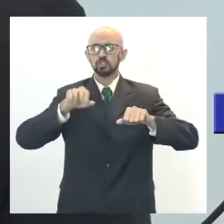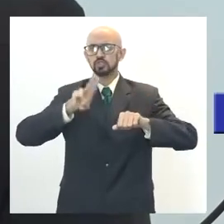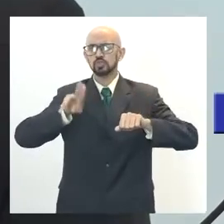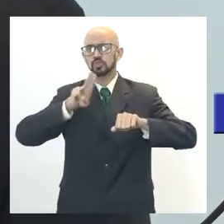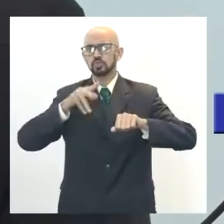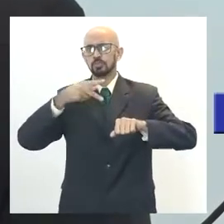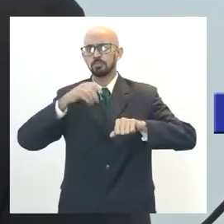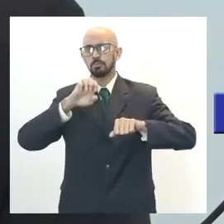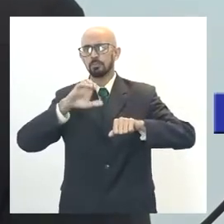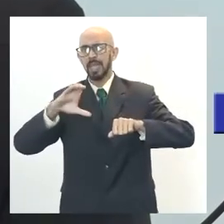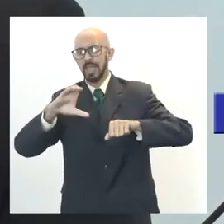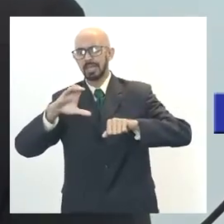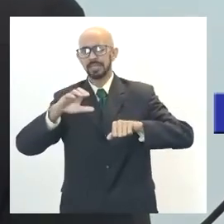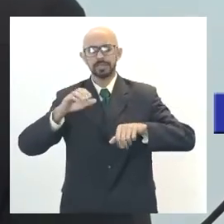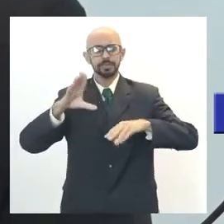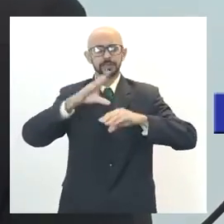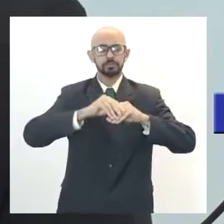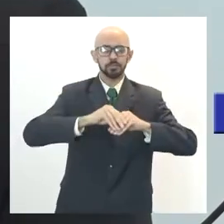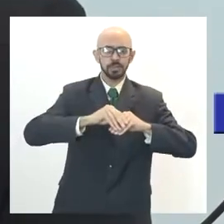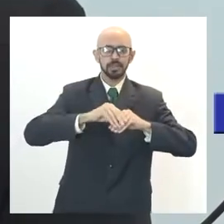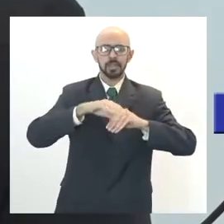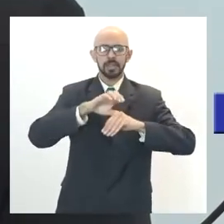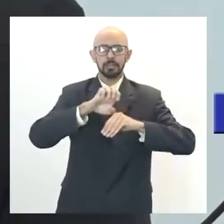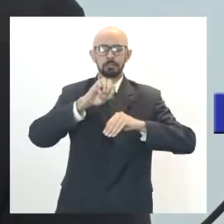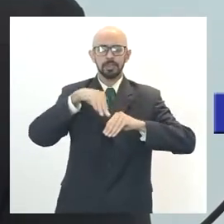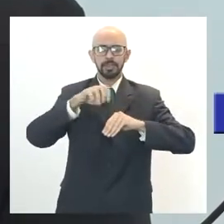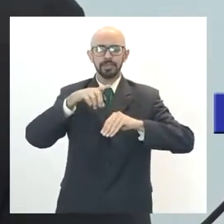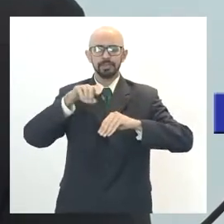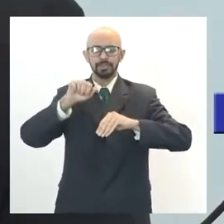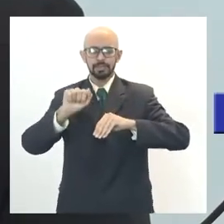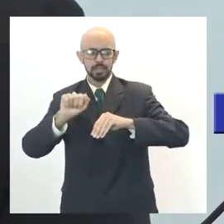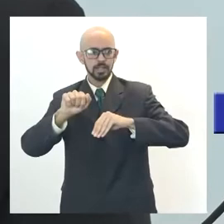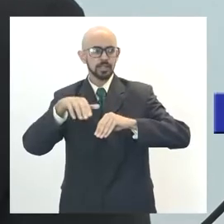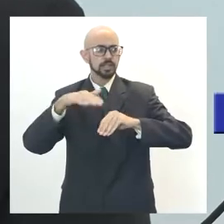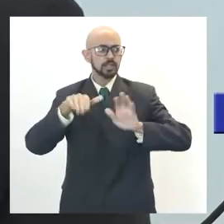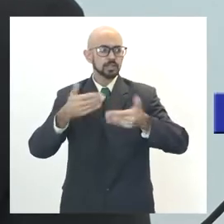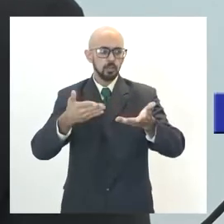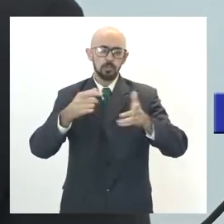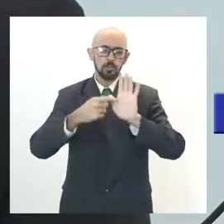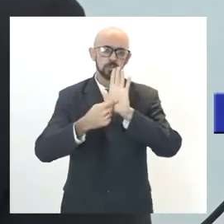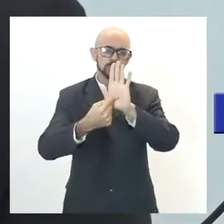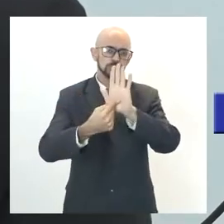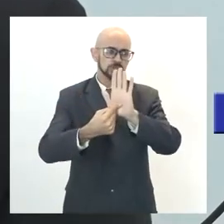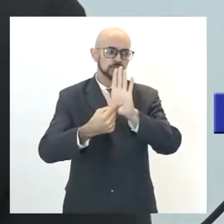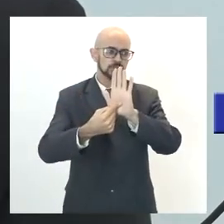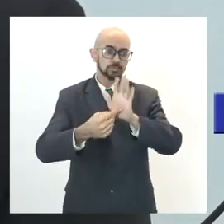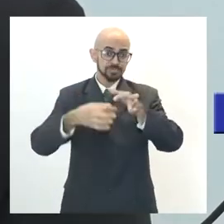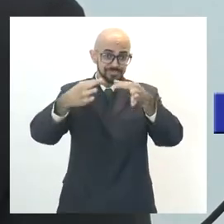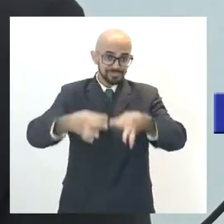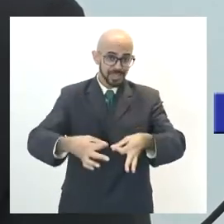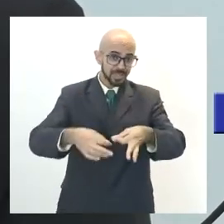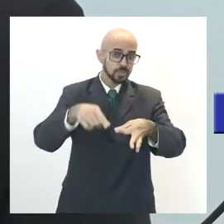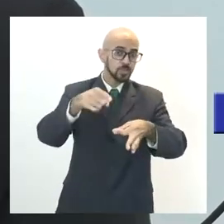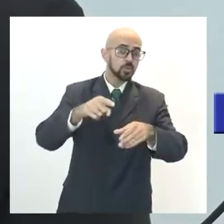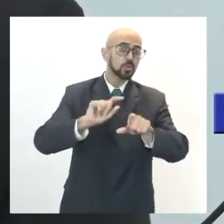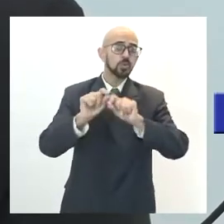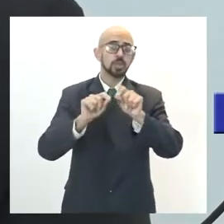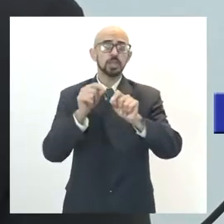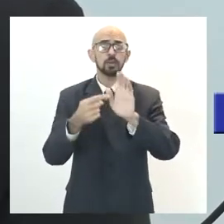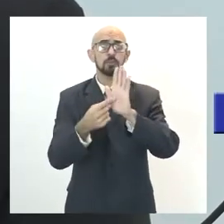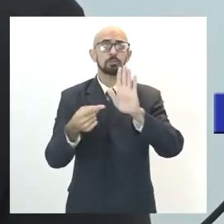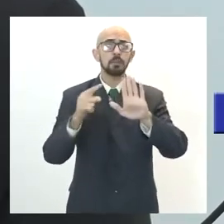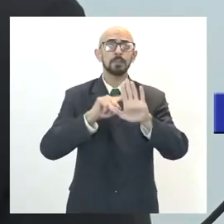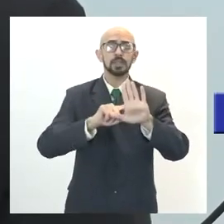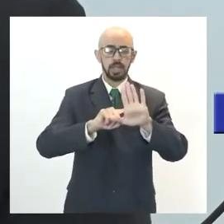emenda à importante dizer de maneira concreta de maneira é trazendo uma metáfora o seguinte a gente